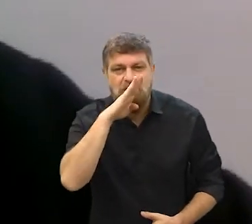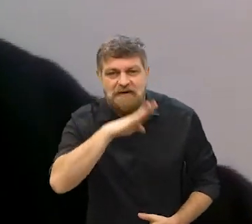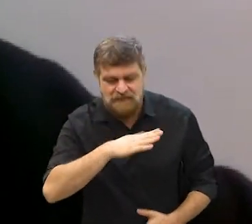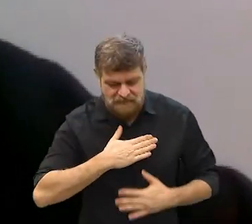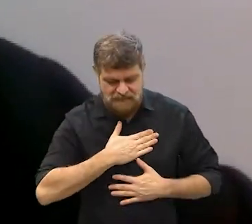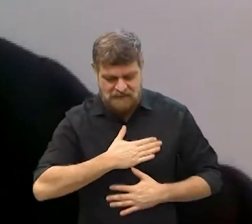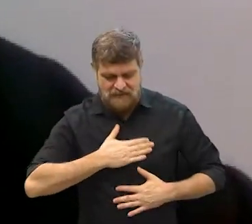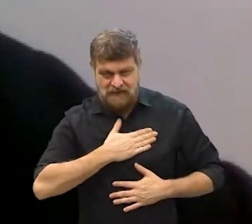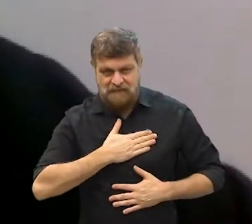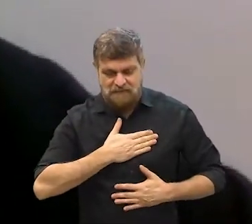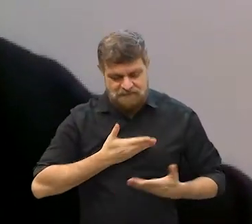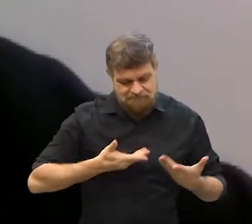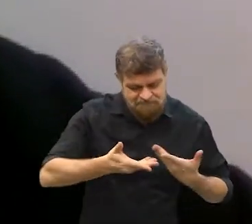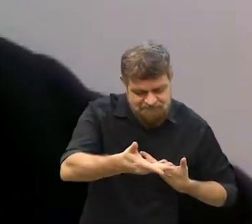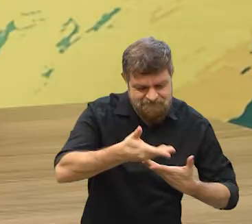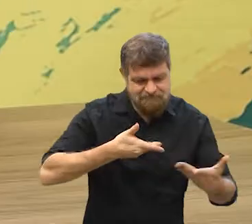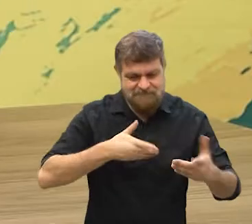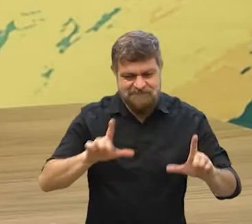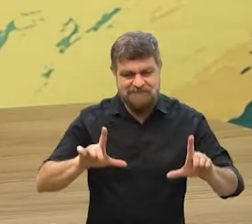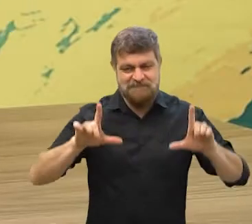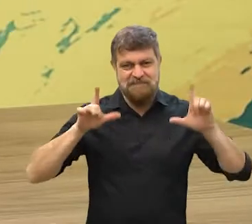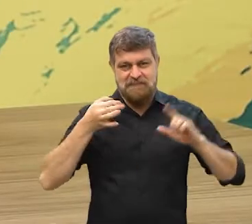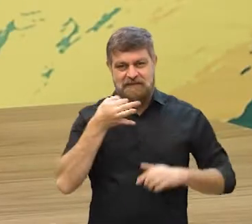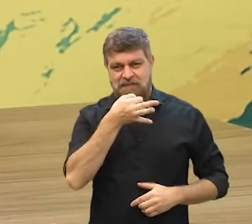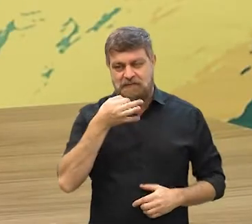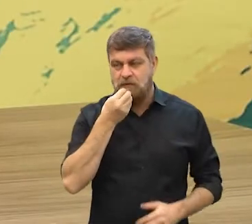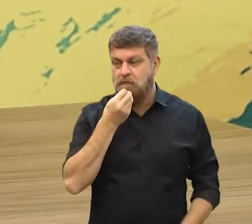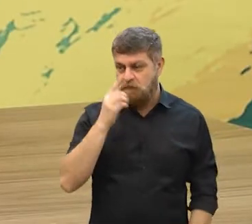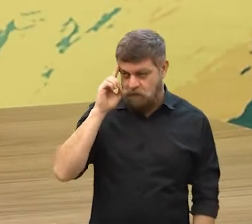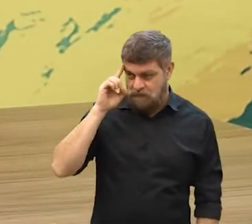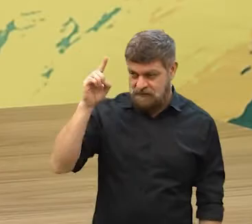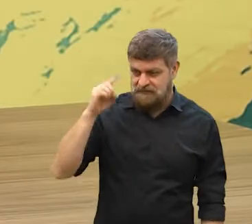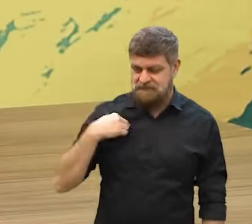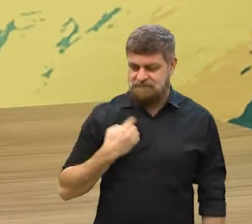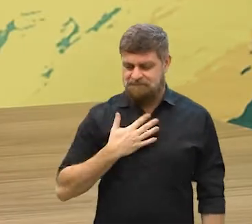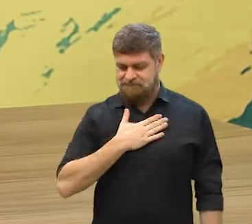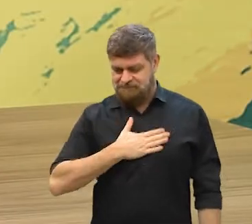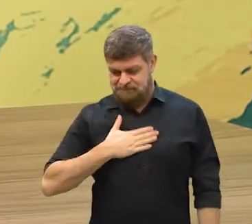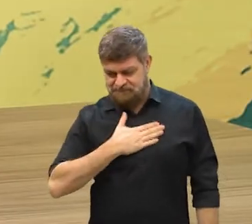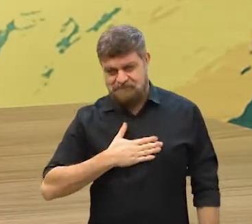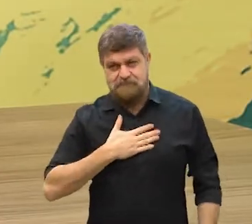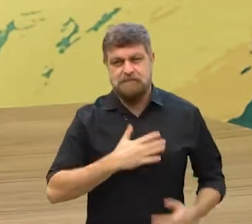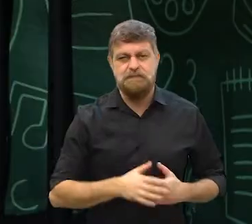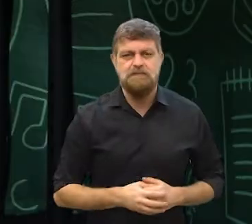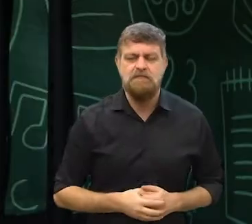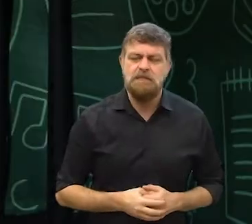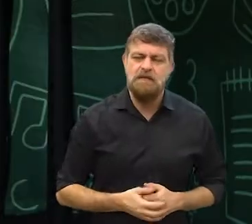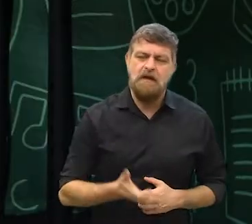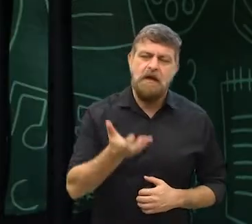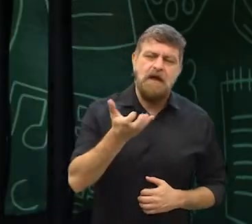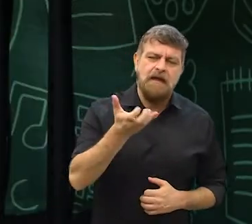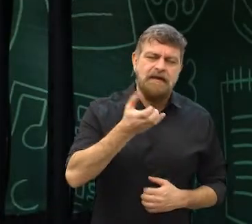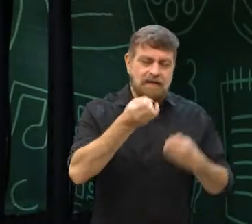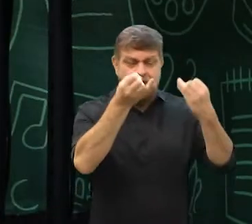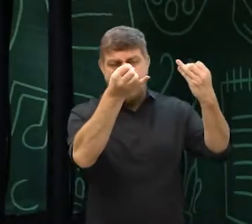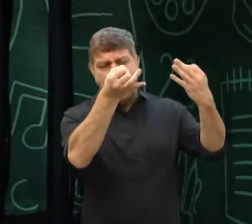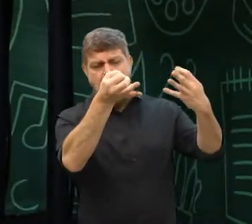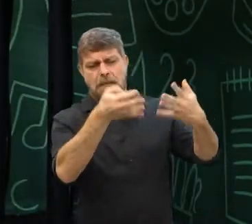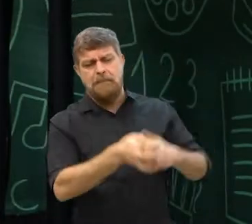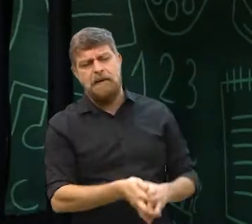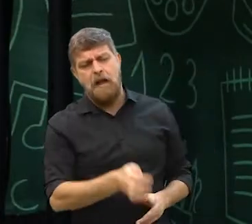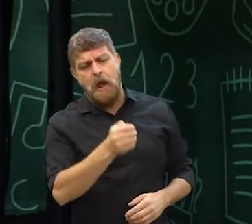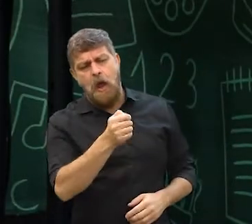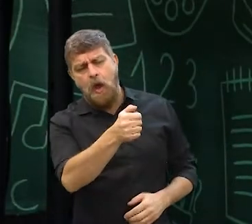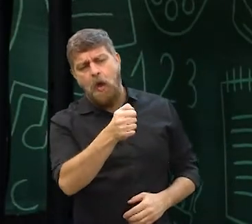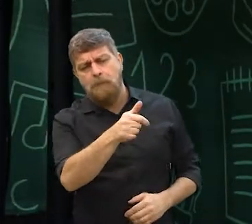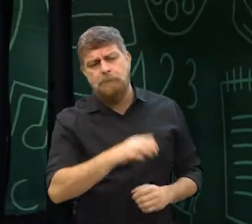Prazer estar aqui com vocês, tudo bem? Boa tarde, tudo bem? O prazer é todo nosso. Bom, gostaria que você falasse um pouco a respeito dessa